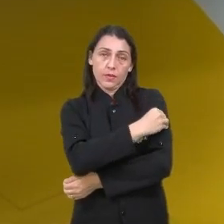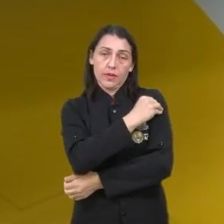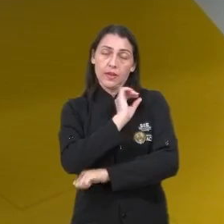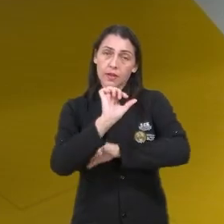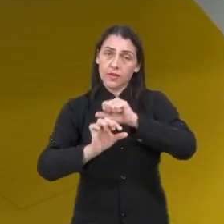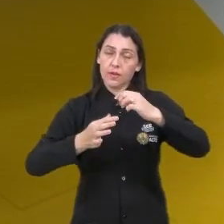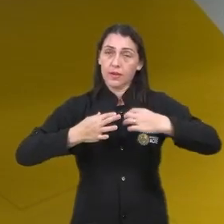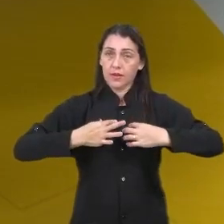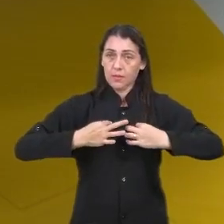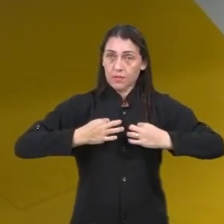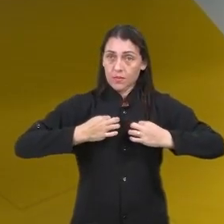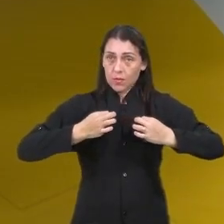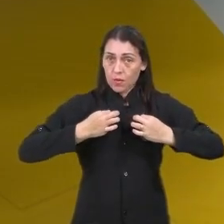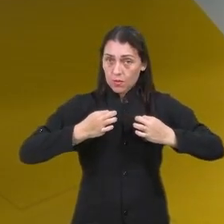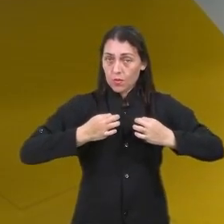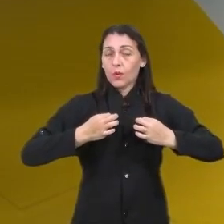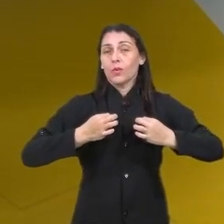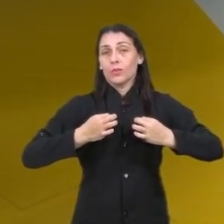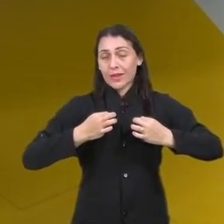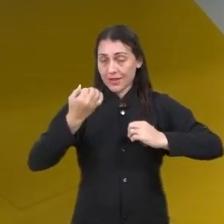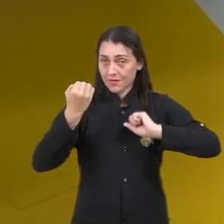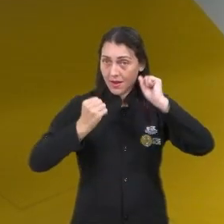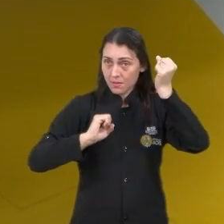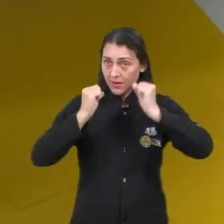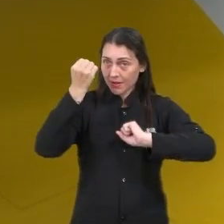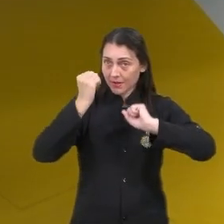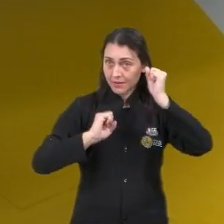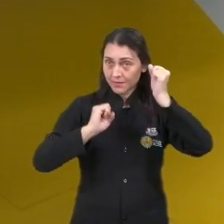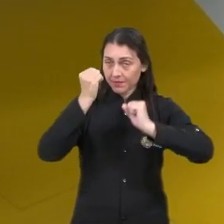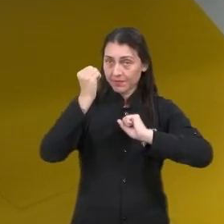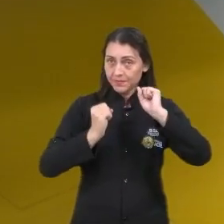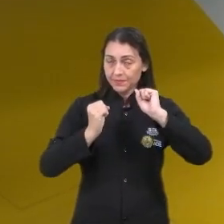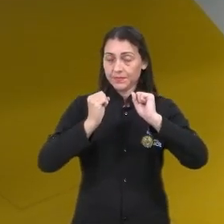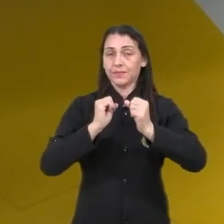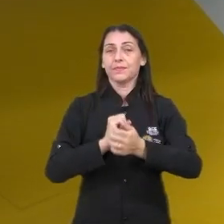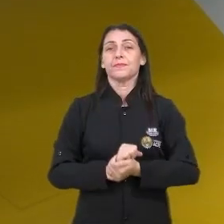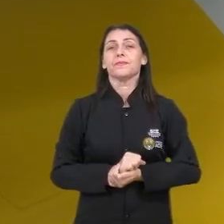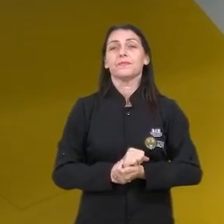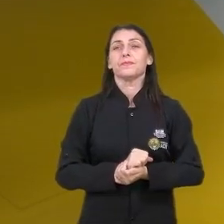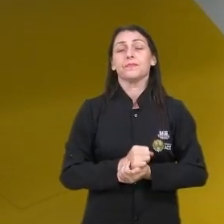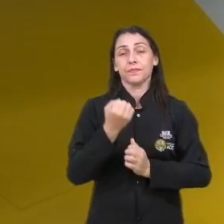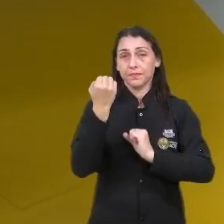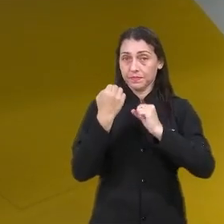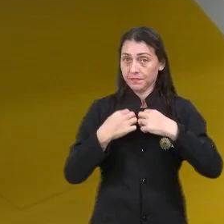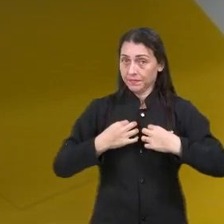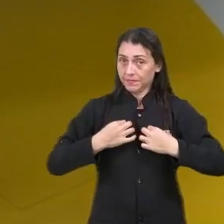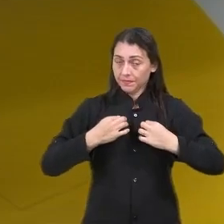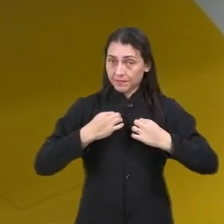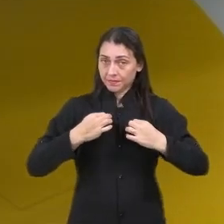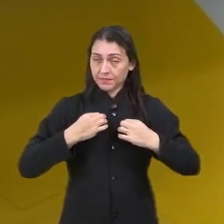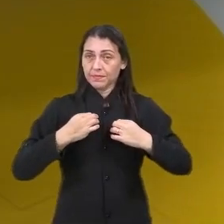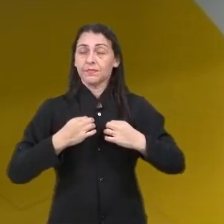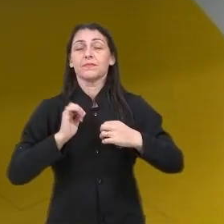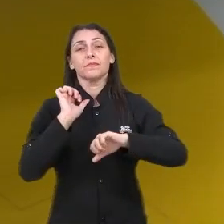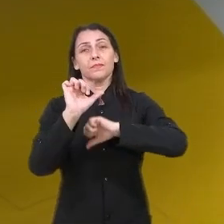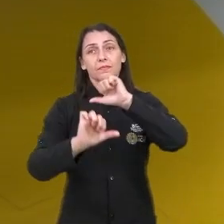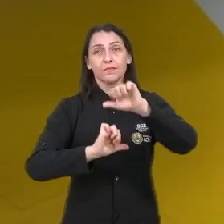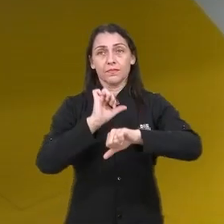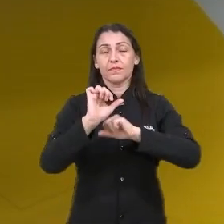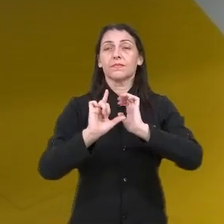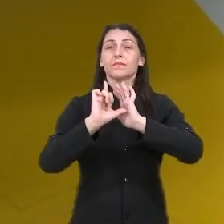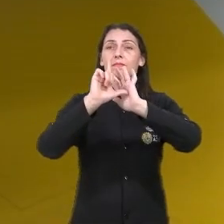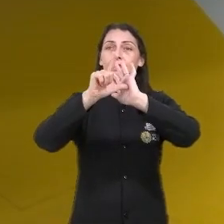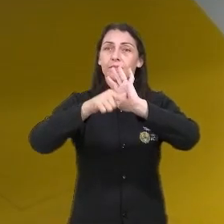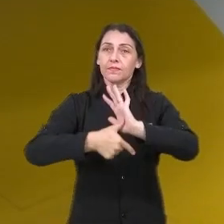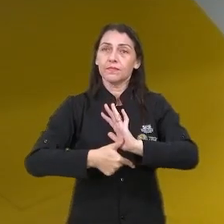é transformada por meio das fábricas em tecidos. E esses tecidos vão ser transformados